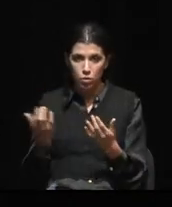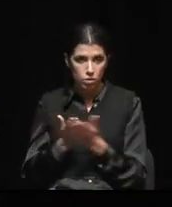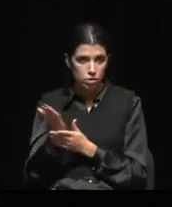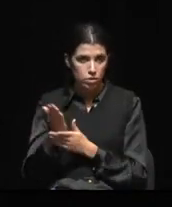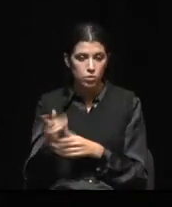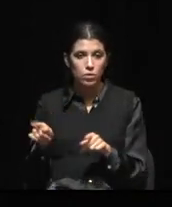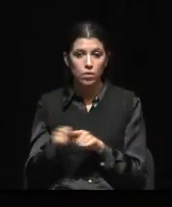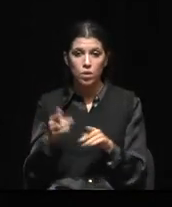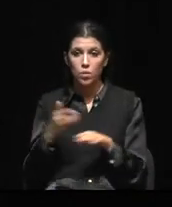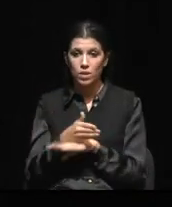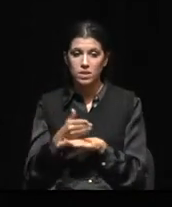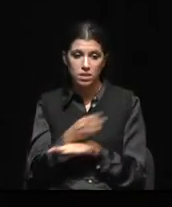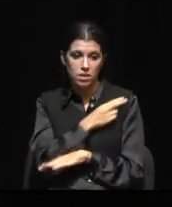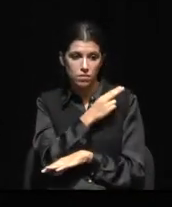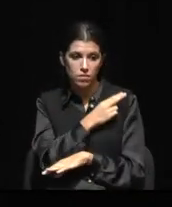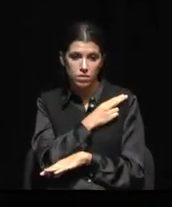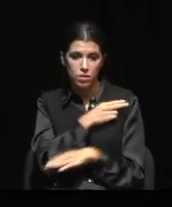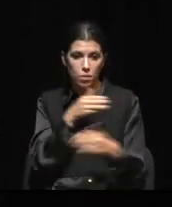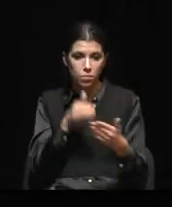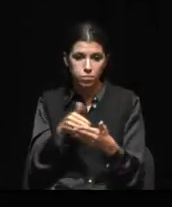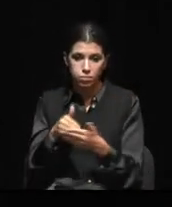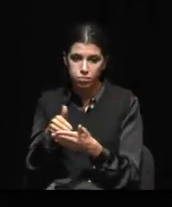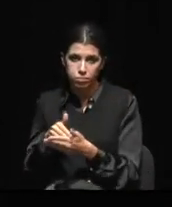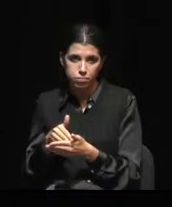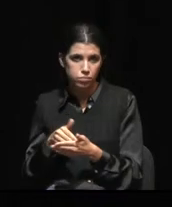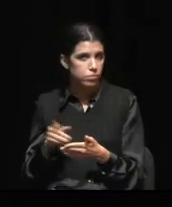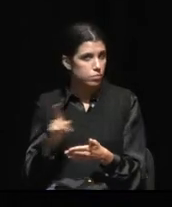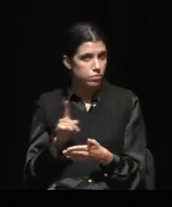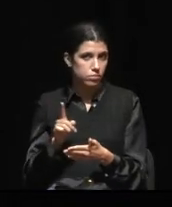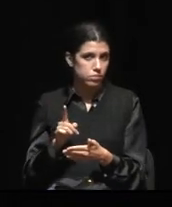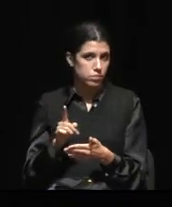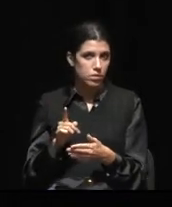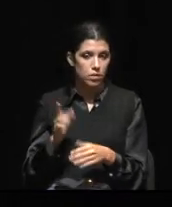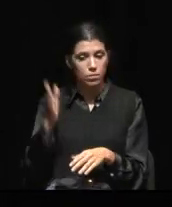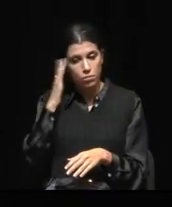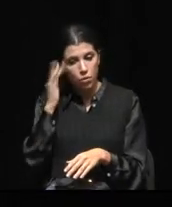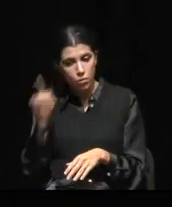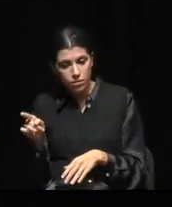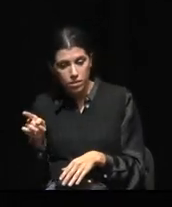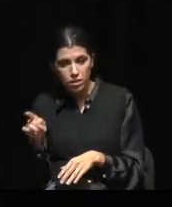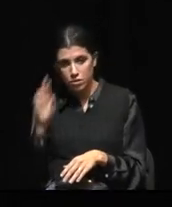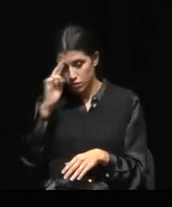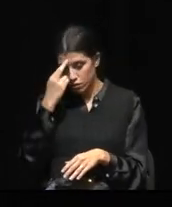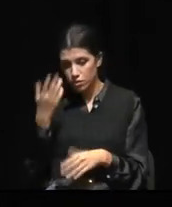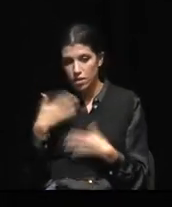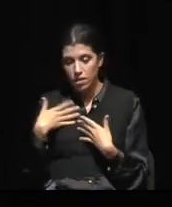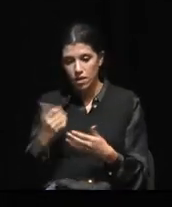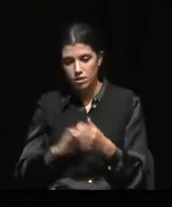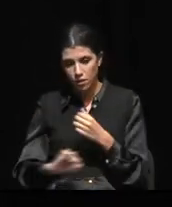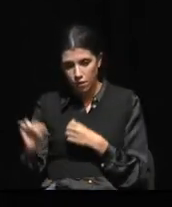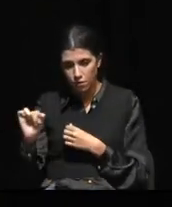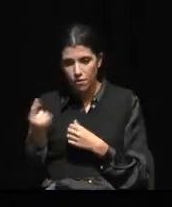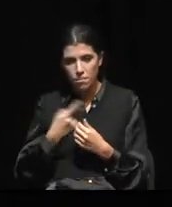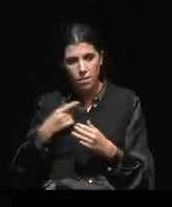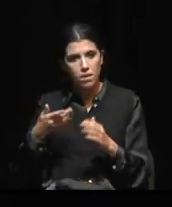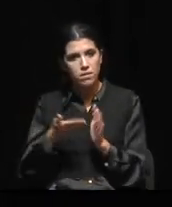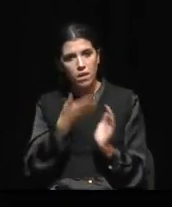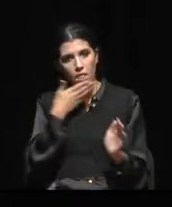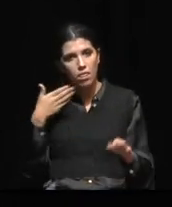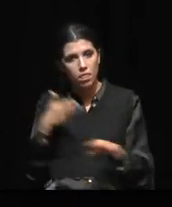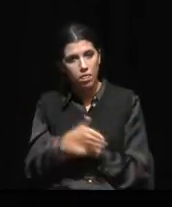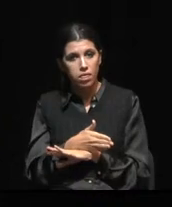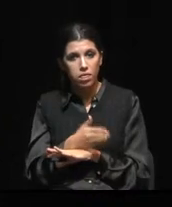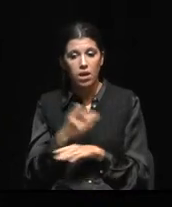acesso ao unidade não deve ser dado a quem procura por meio da competência do esforço e da Dedicação por Barreiras